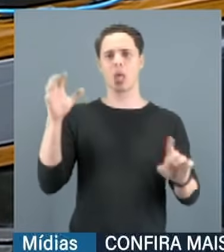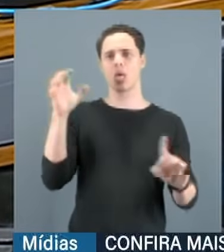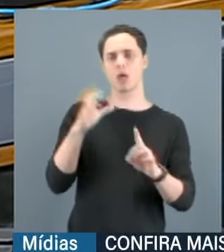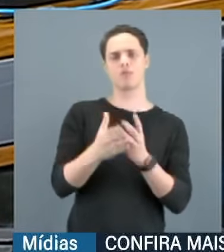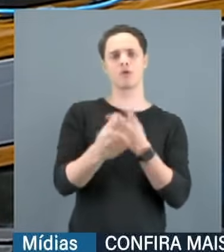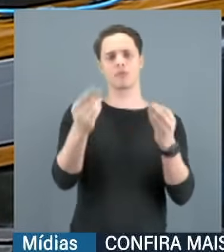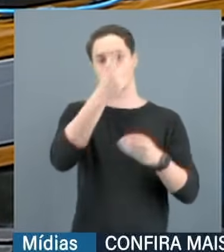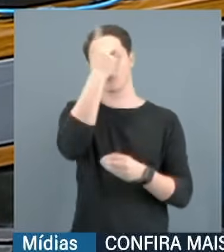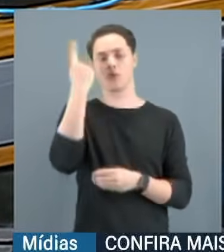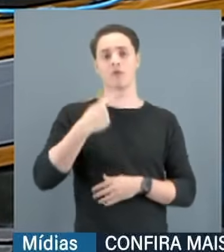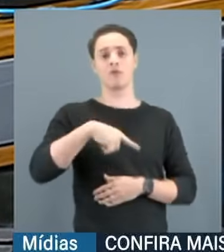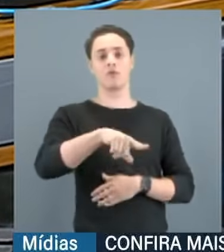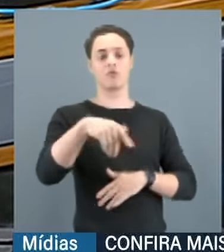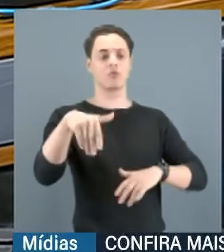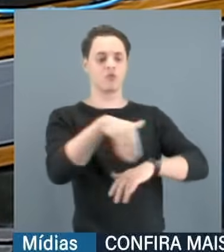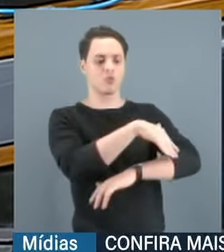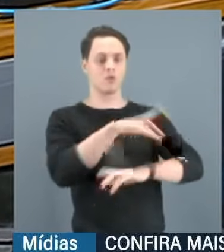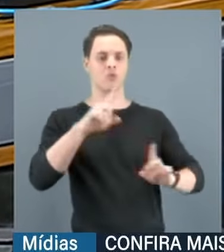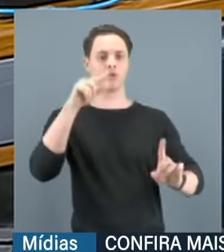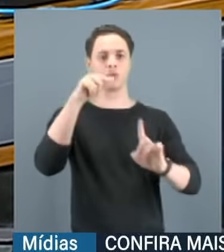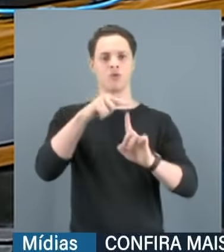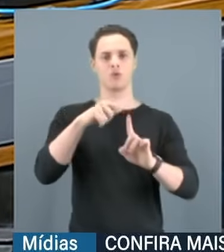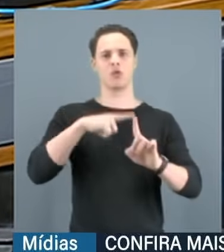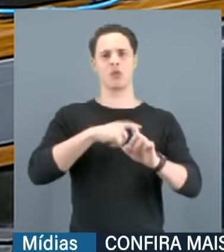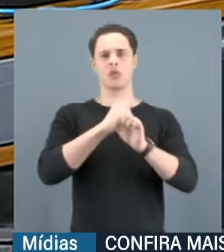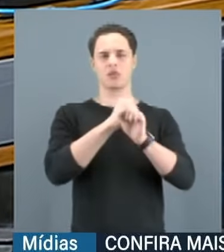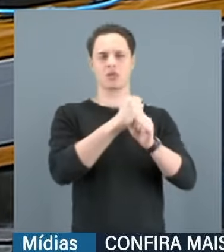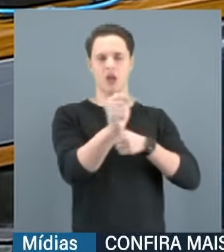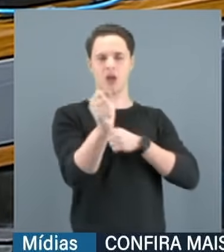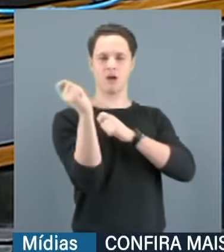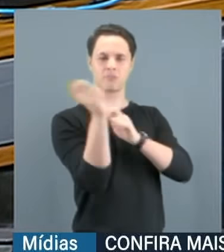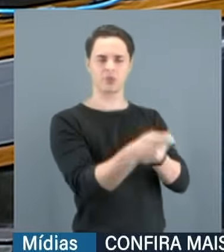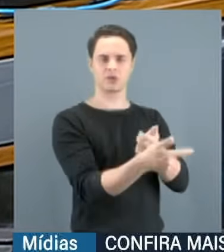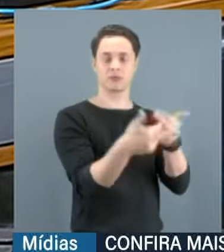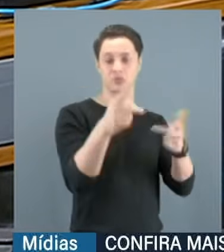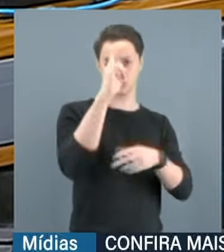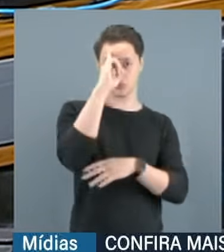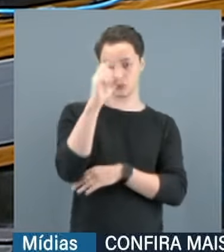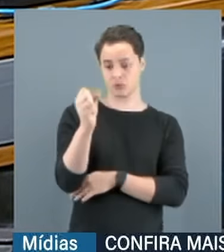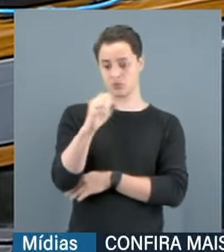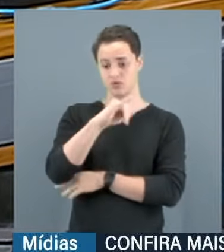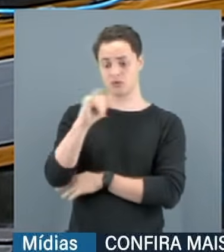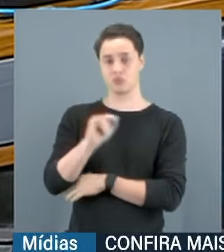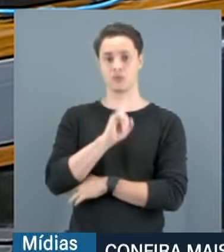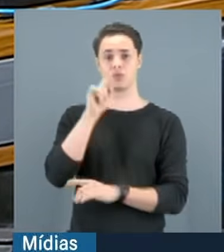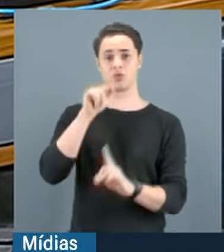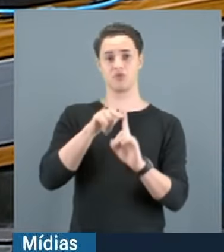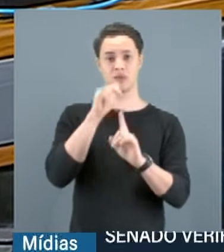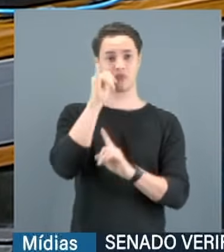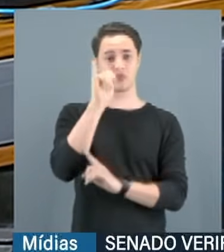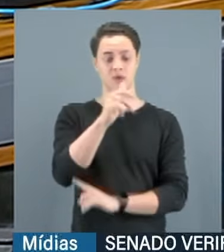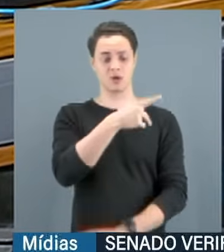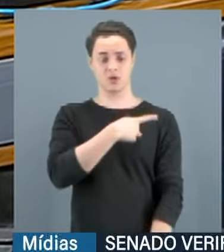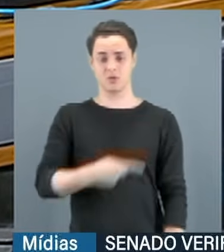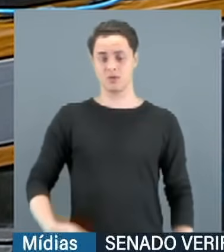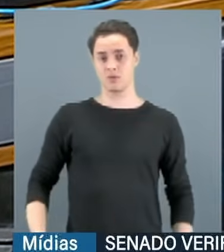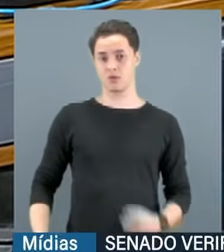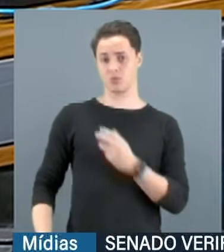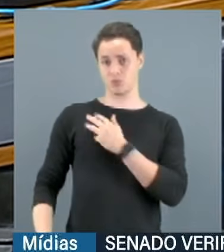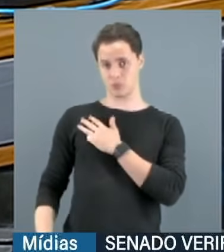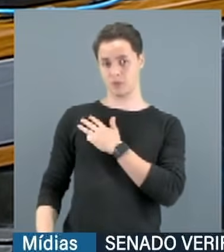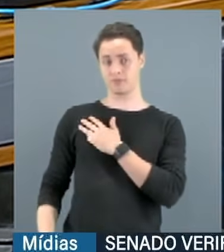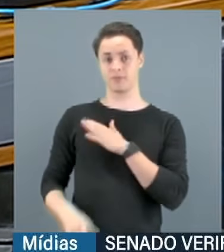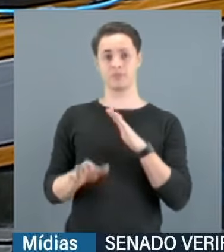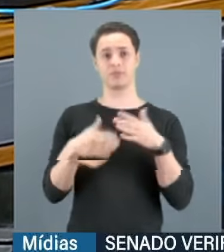rua e levaram para quebrar no dia 8 de janeiro tudo aqui em Brasília para evitar que o Lula fosse presidente da República. Isso